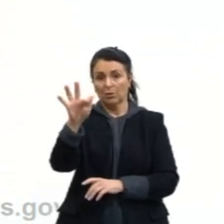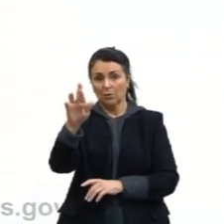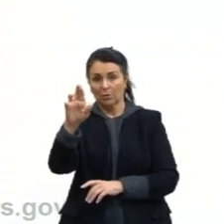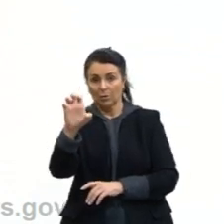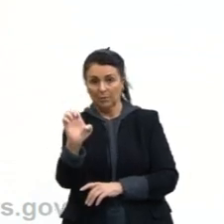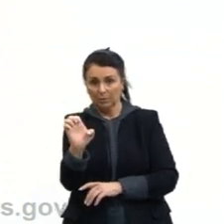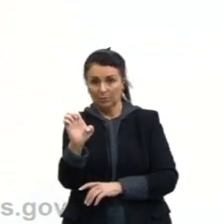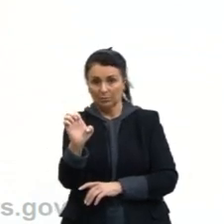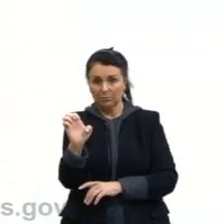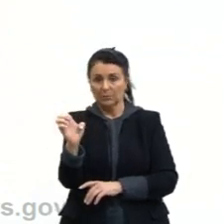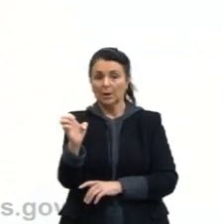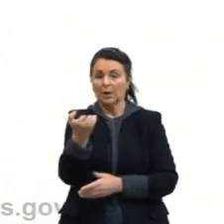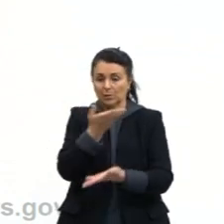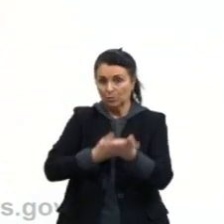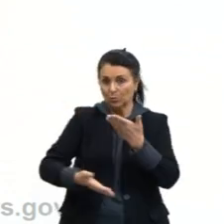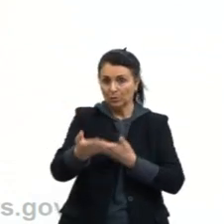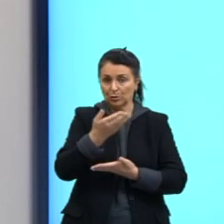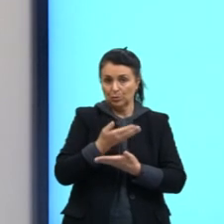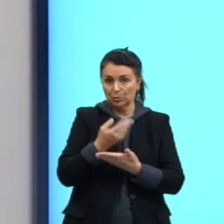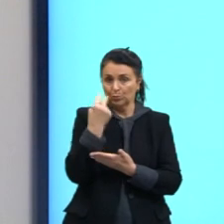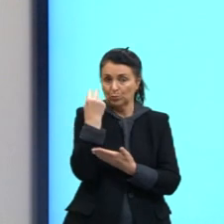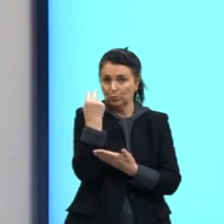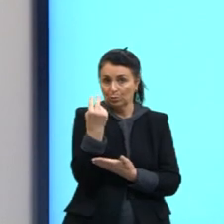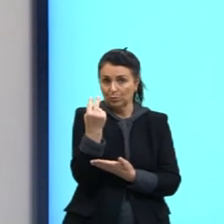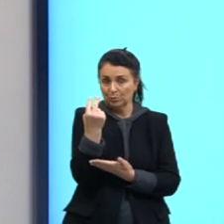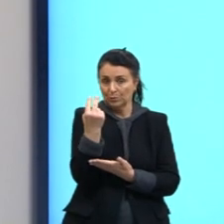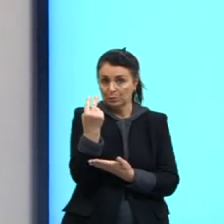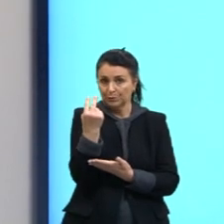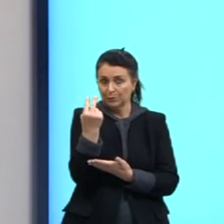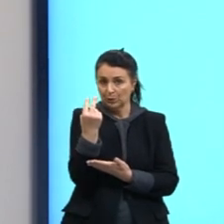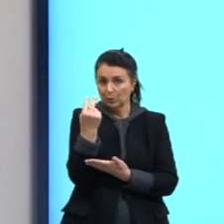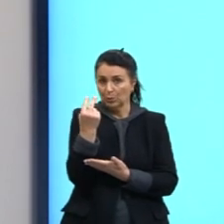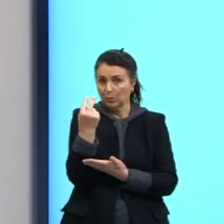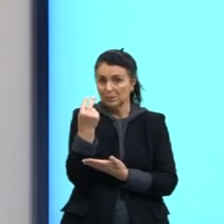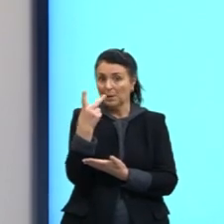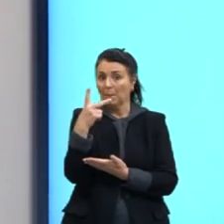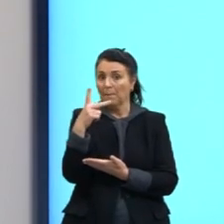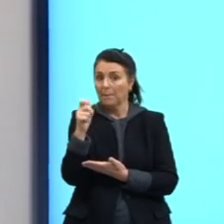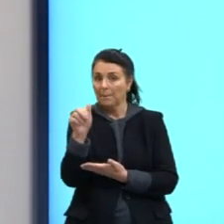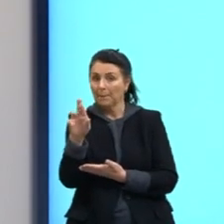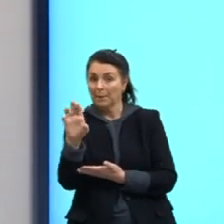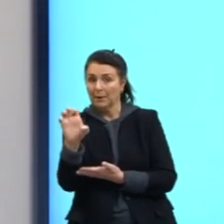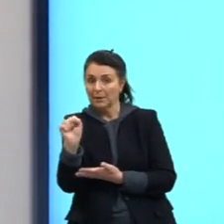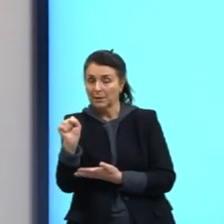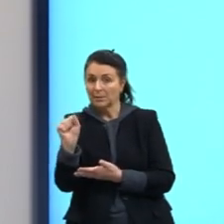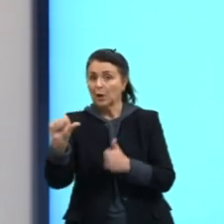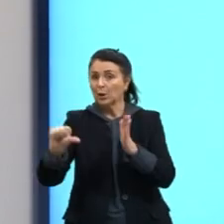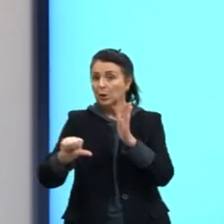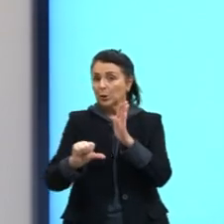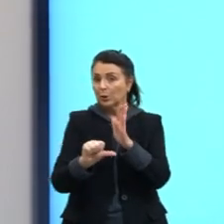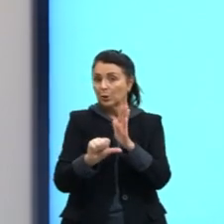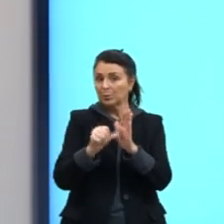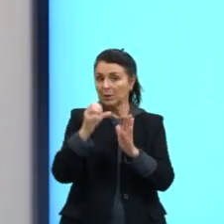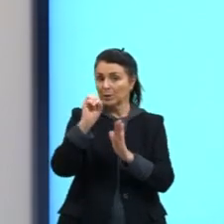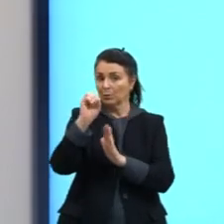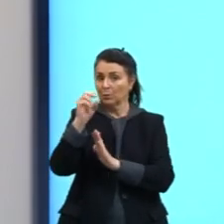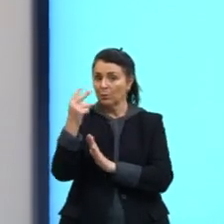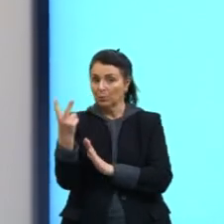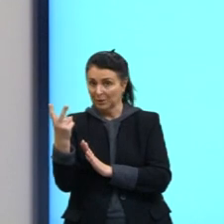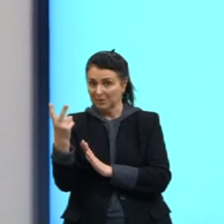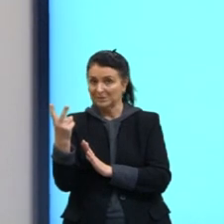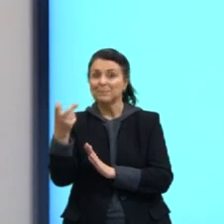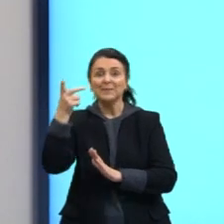também então eles vão compartilhar 22 pares no primeiro oxigênio o octeto Mas neste caso